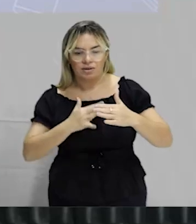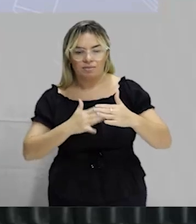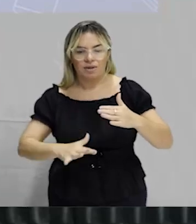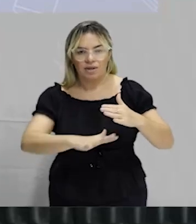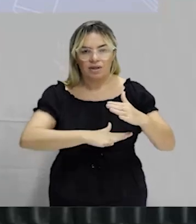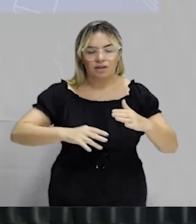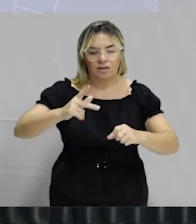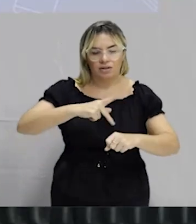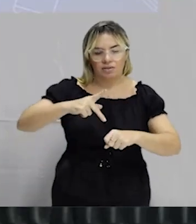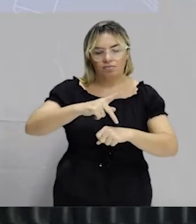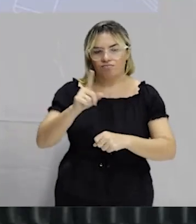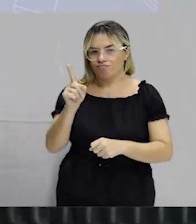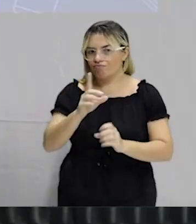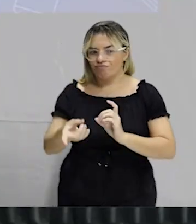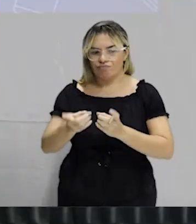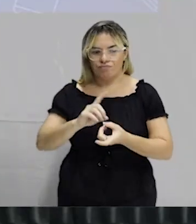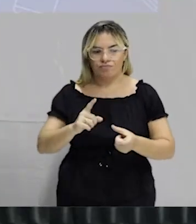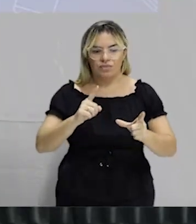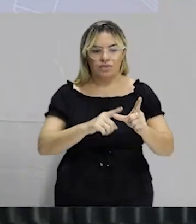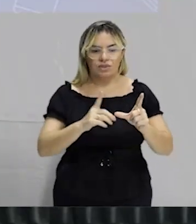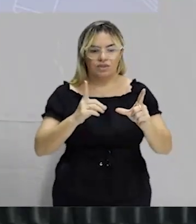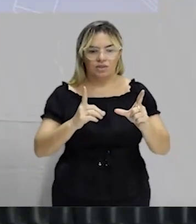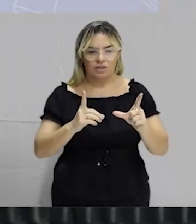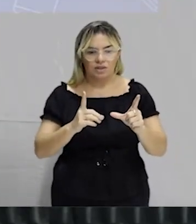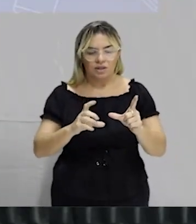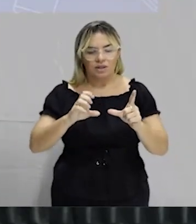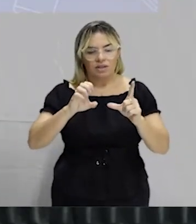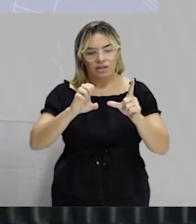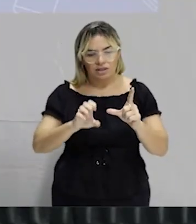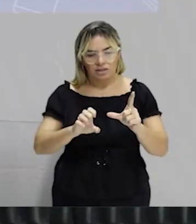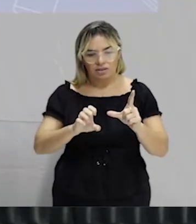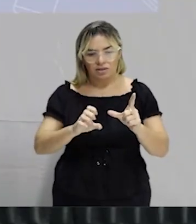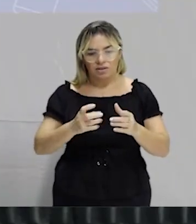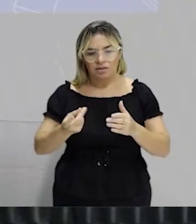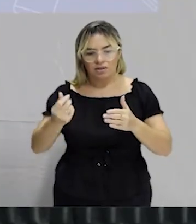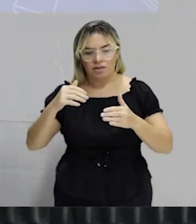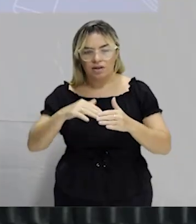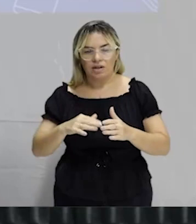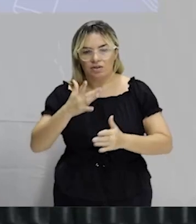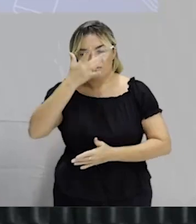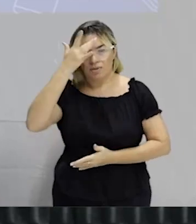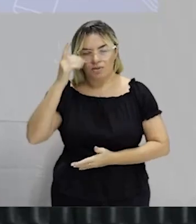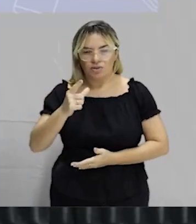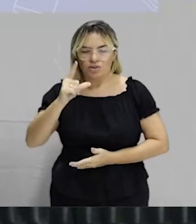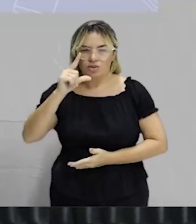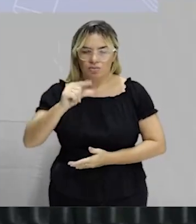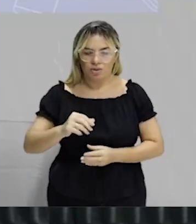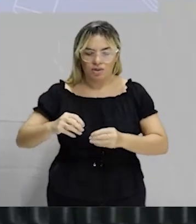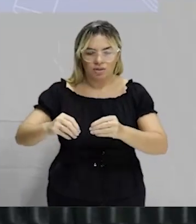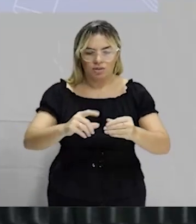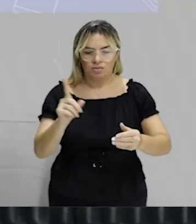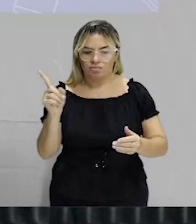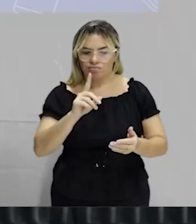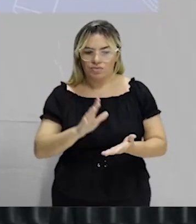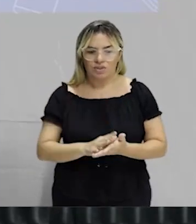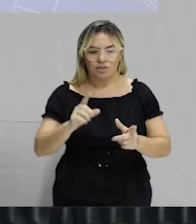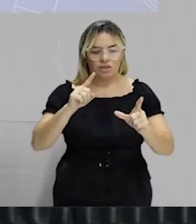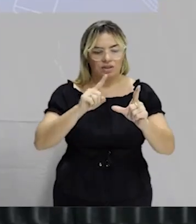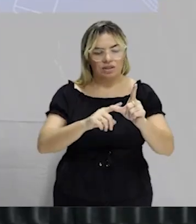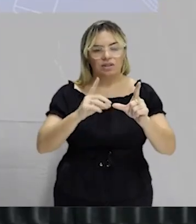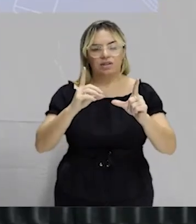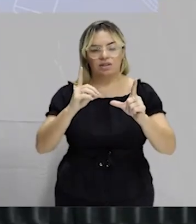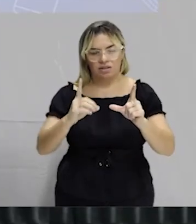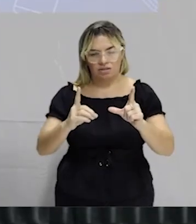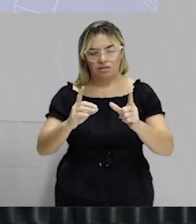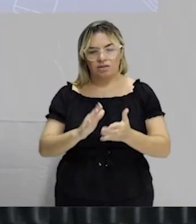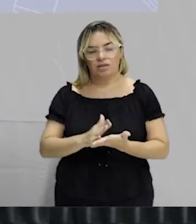Financiar pequenos agricultores, não. A saída foi investir no programa inicial de industrialização no Brasil. Resposta, letra D de